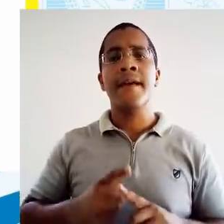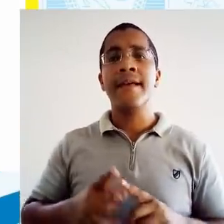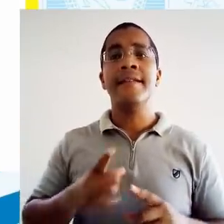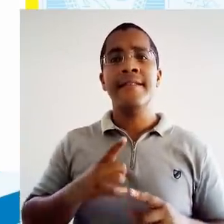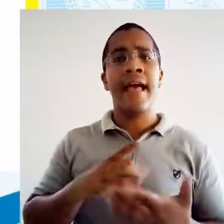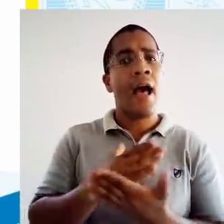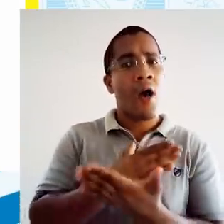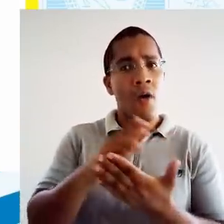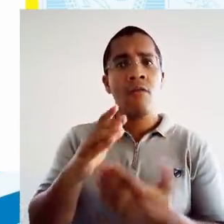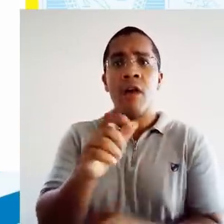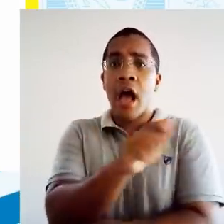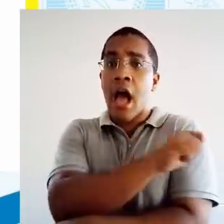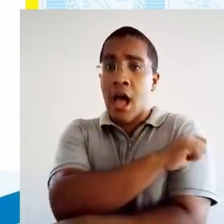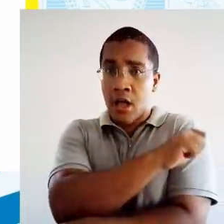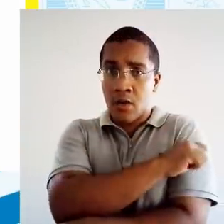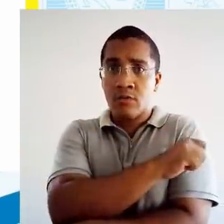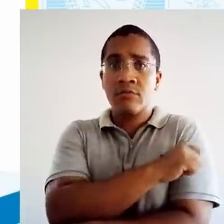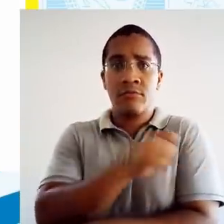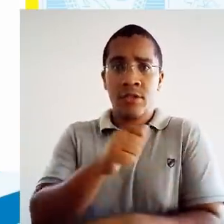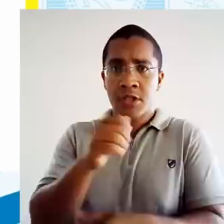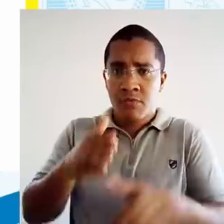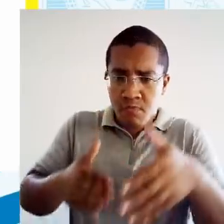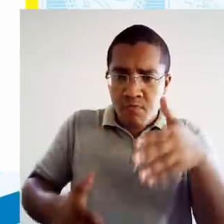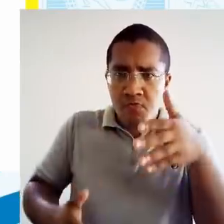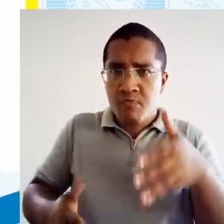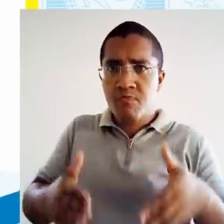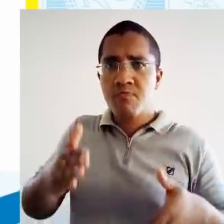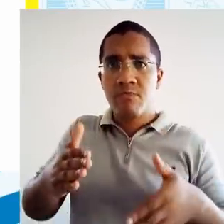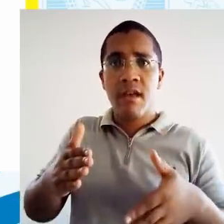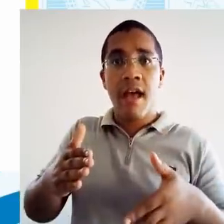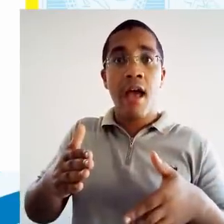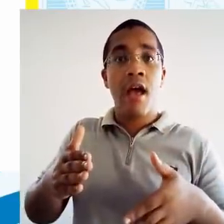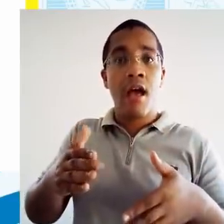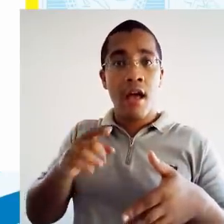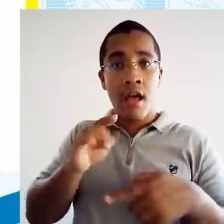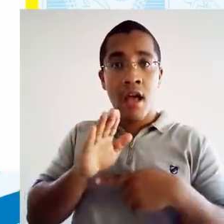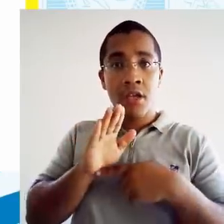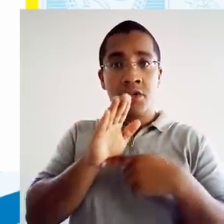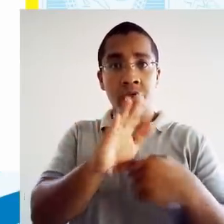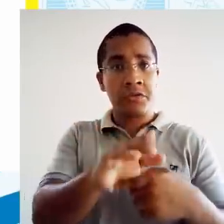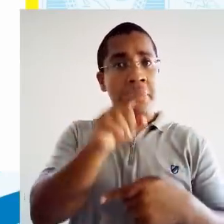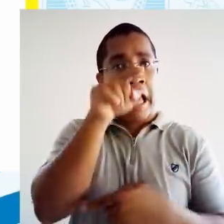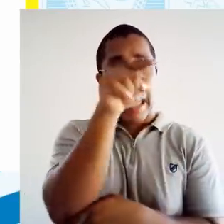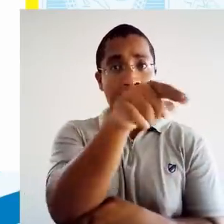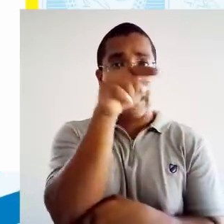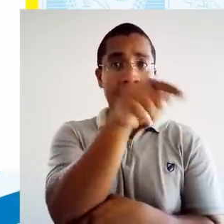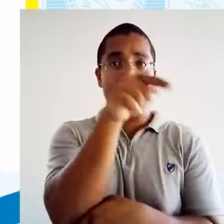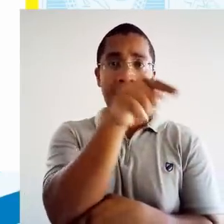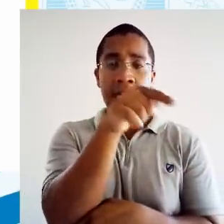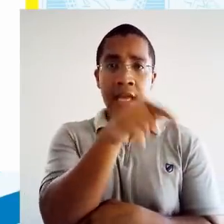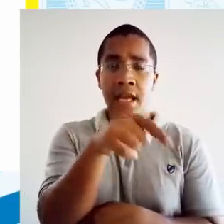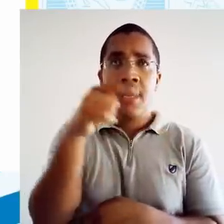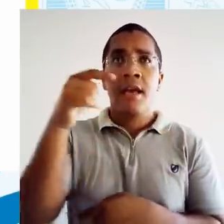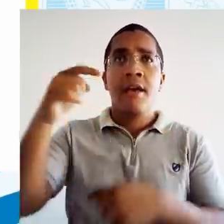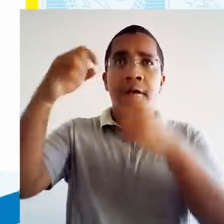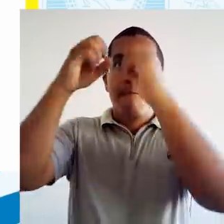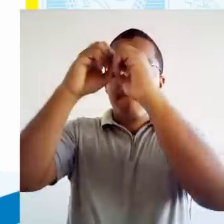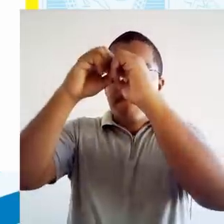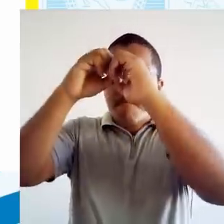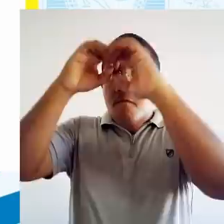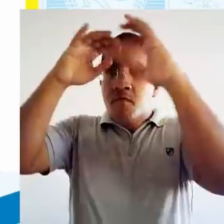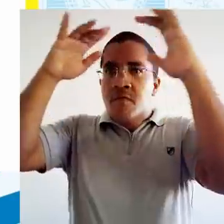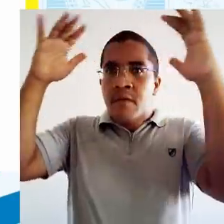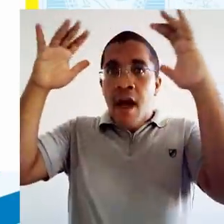a gente tem alunos que a robótica ela é uma excelente ferramenta para exercitar a